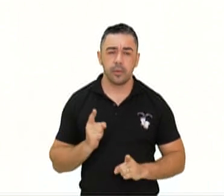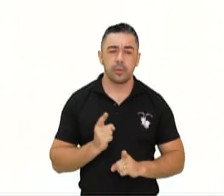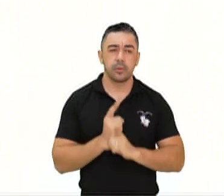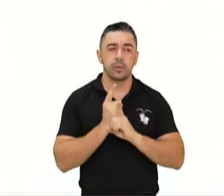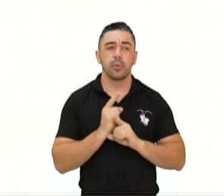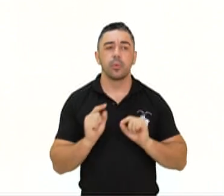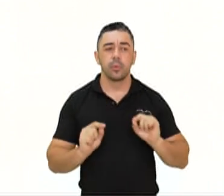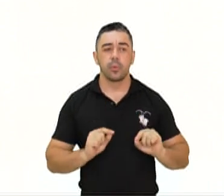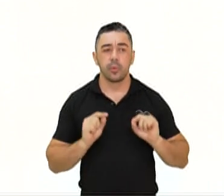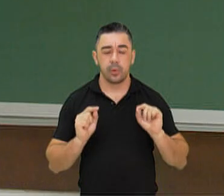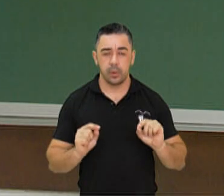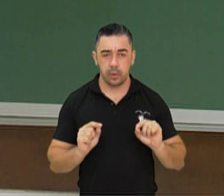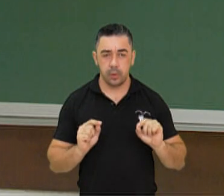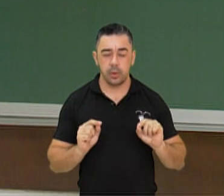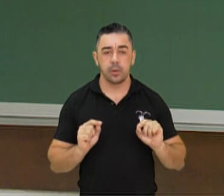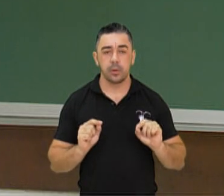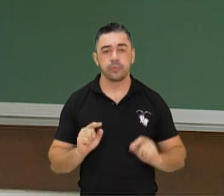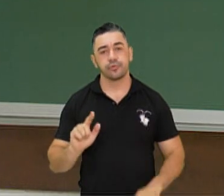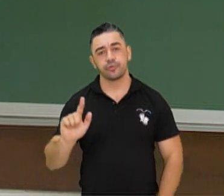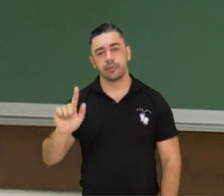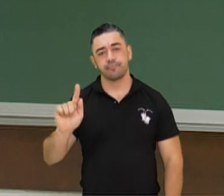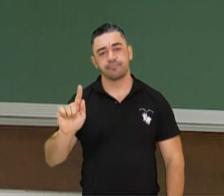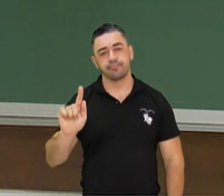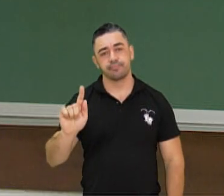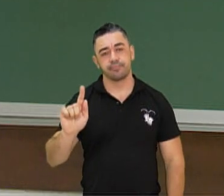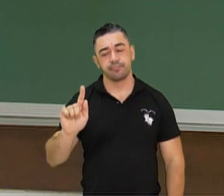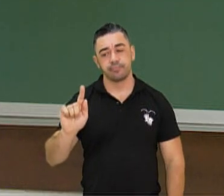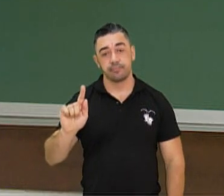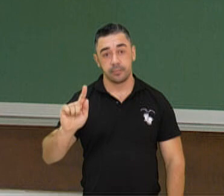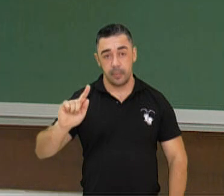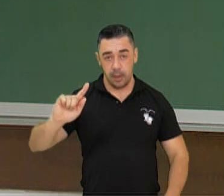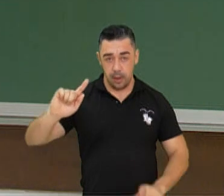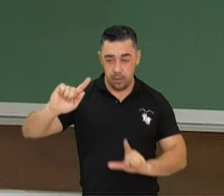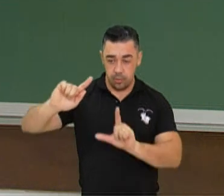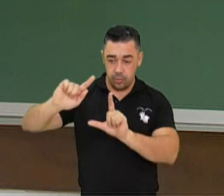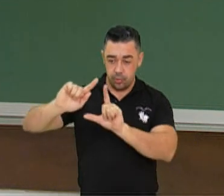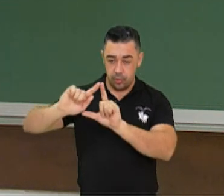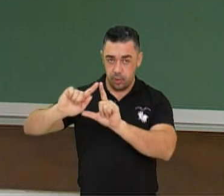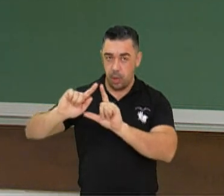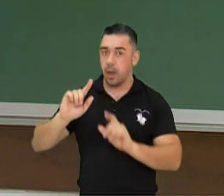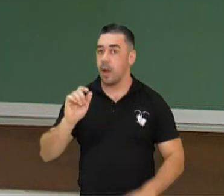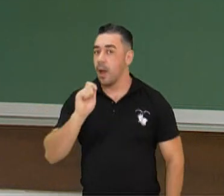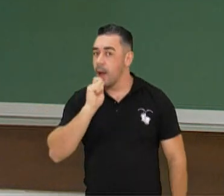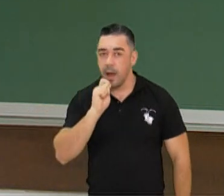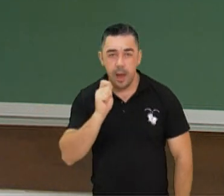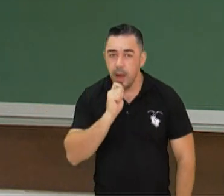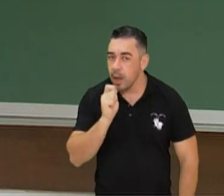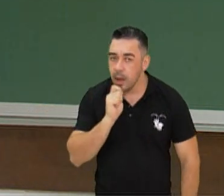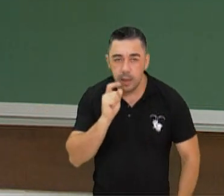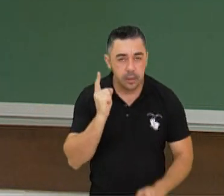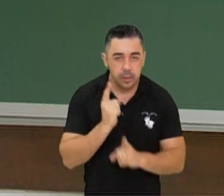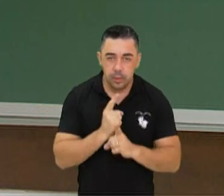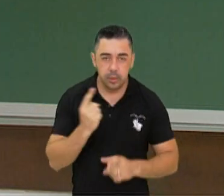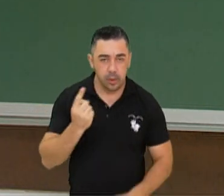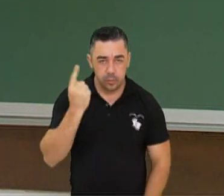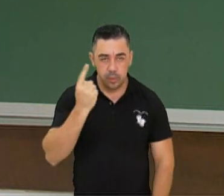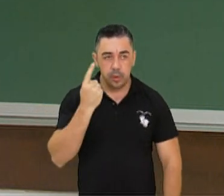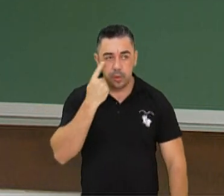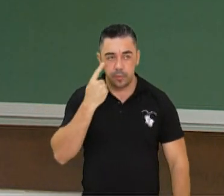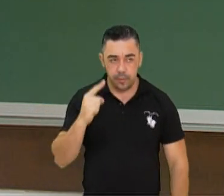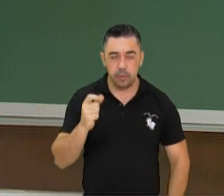à conclusão do valor de g, que é a geratriz. Ainda não consegui calcular a altura.